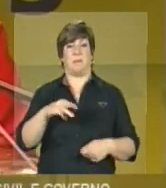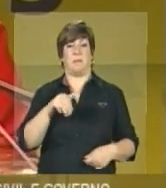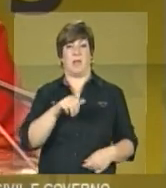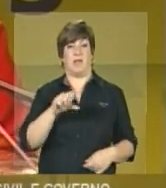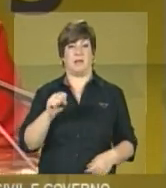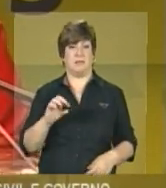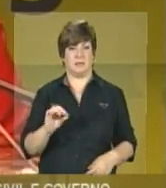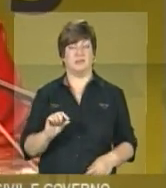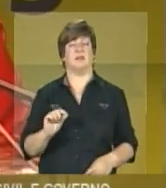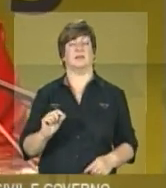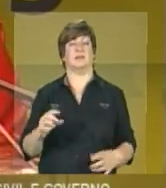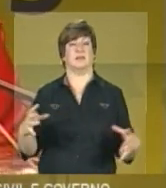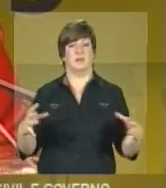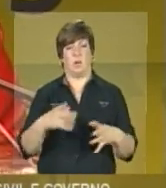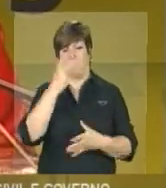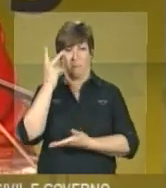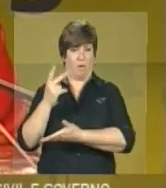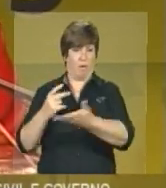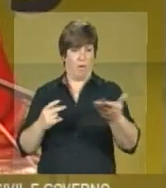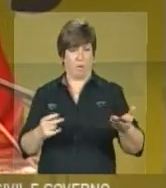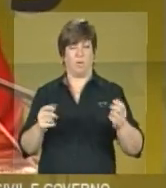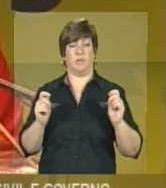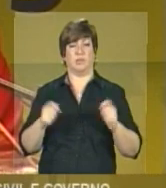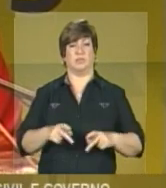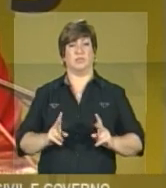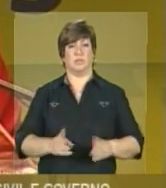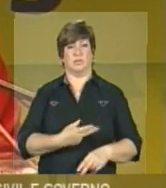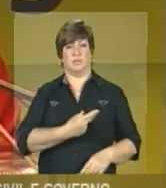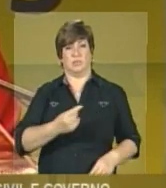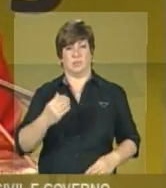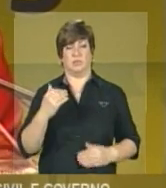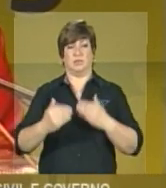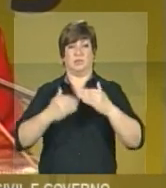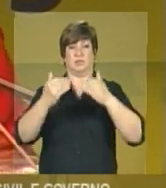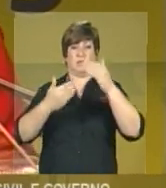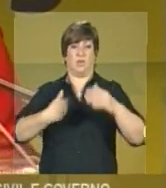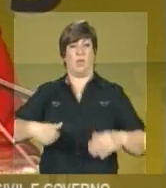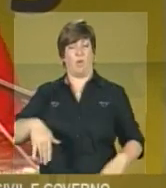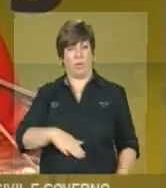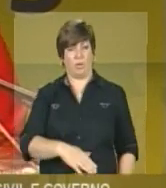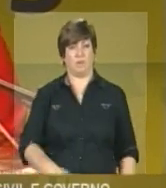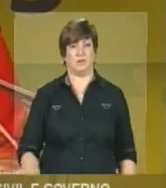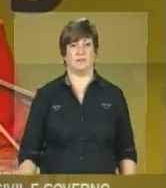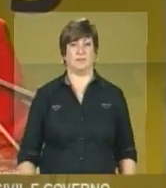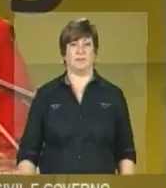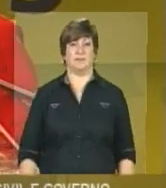passe a dar sustentação interna a nosso desenvolvimento.